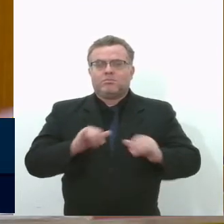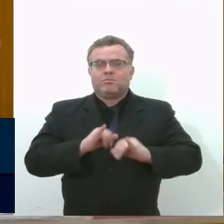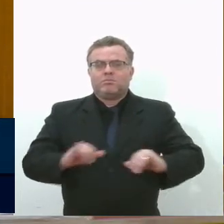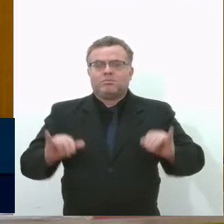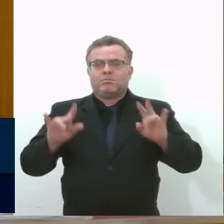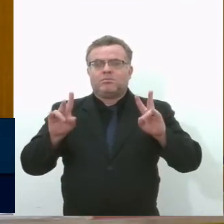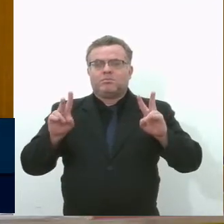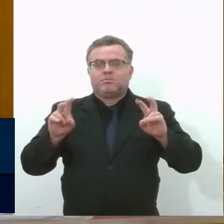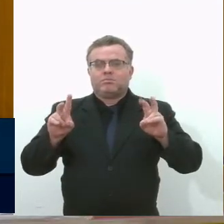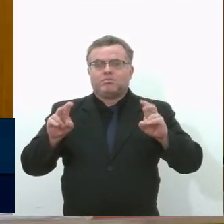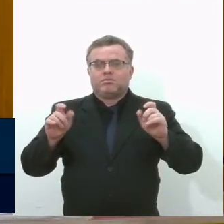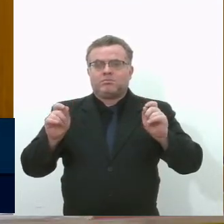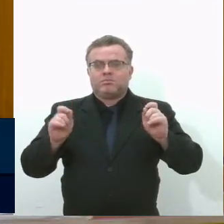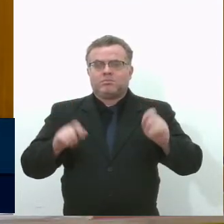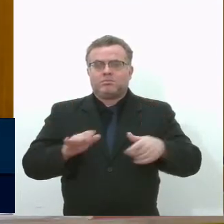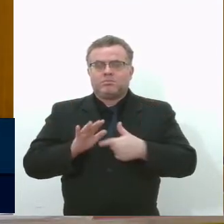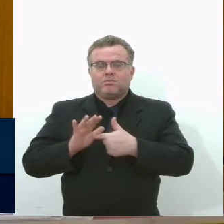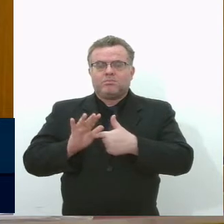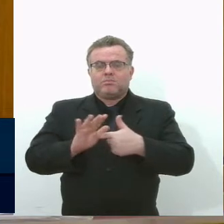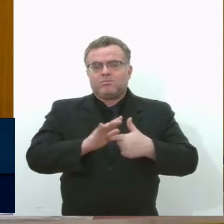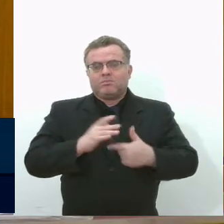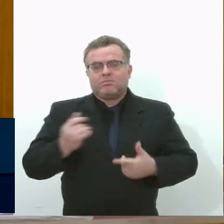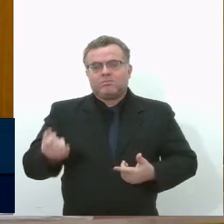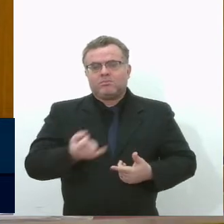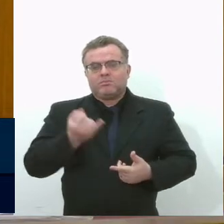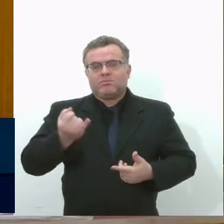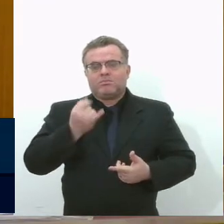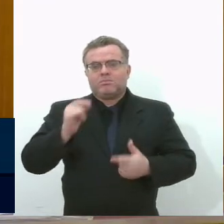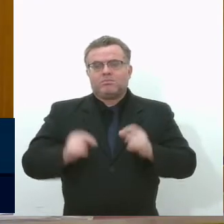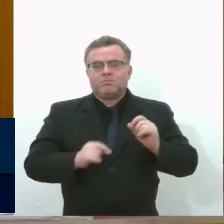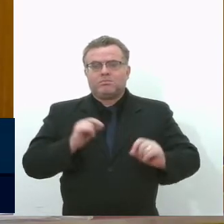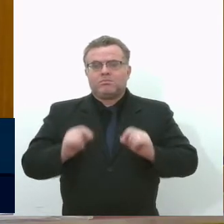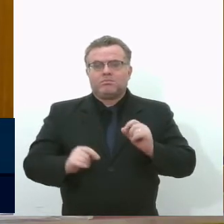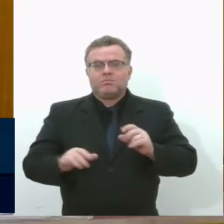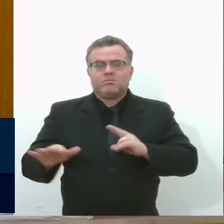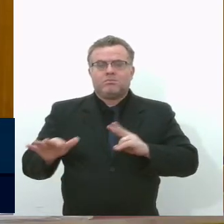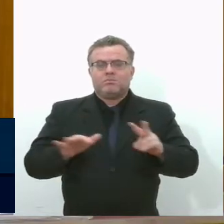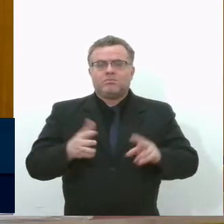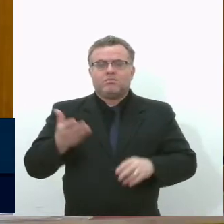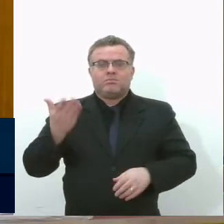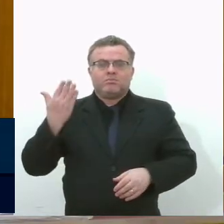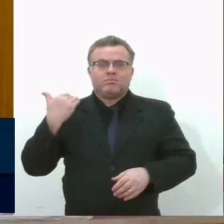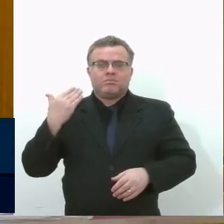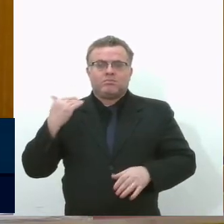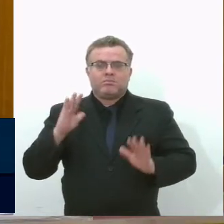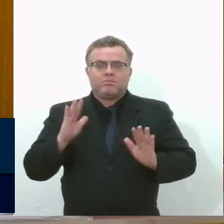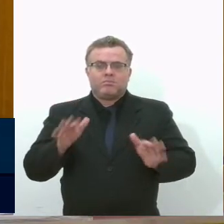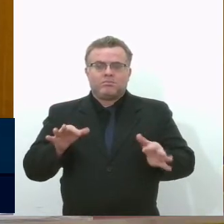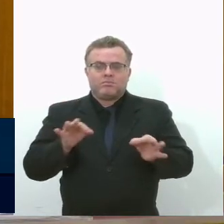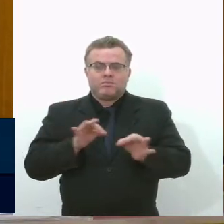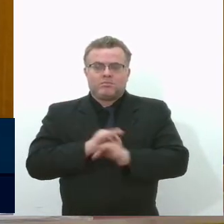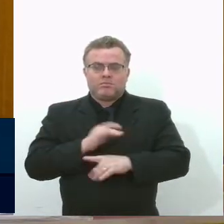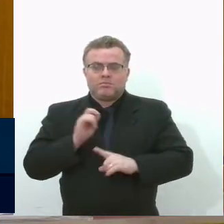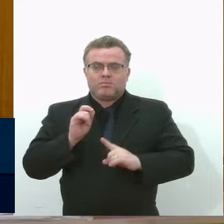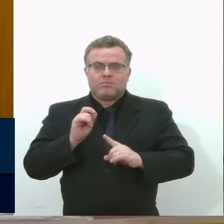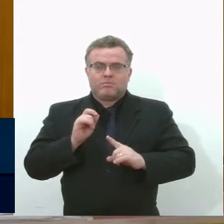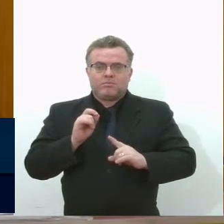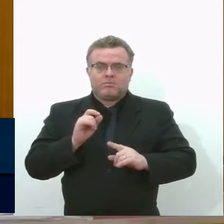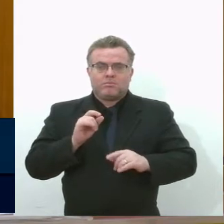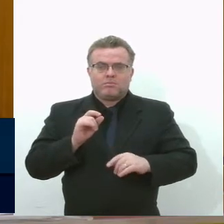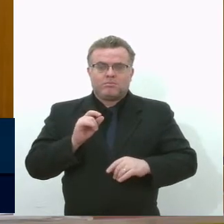de extrema importância. Semana passada, salvo engano, começo, final de